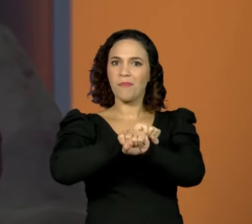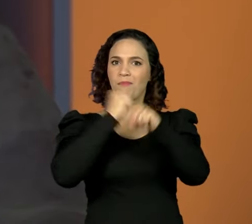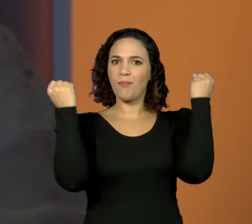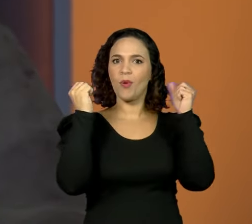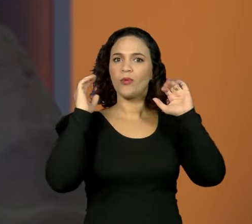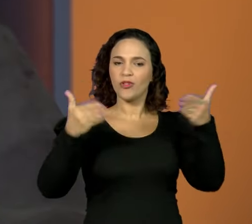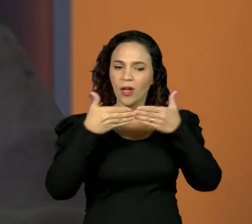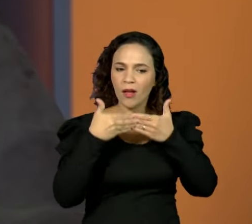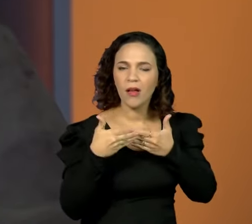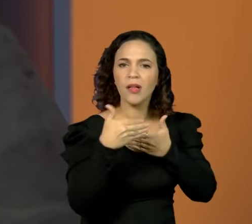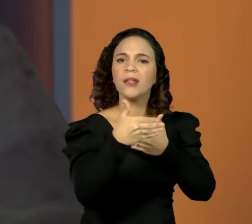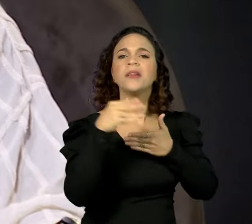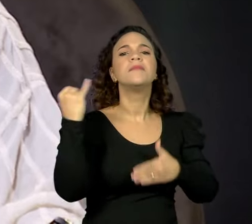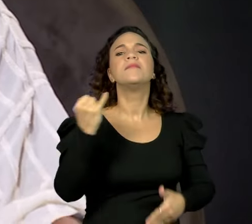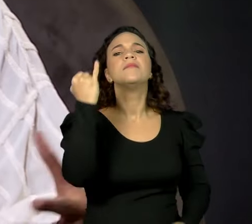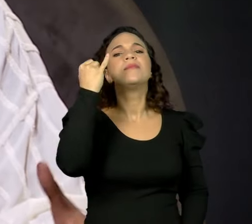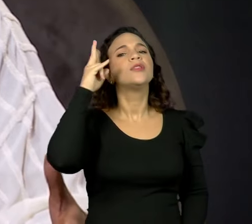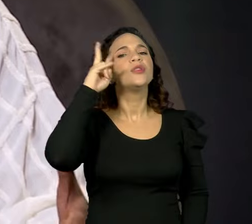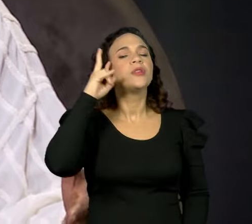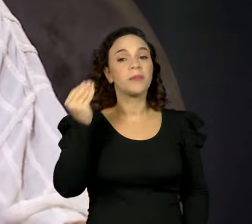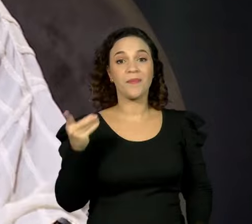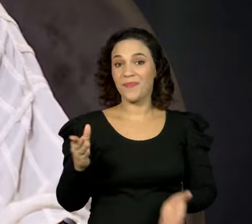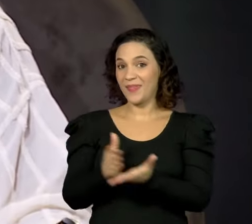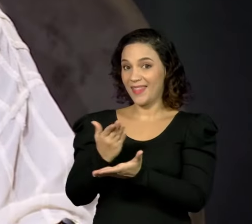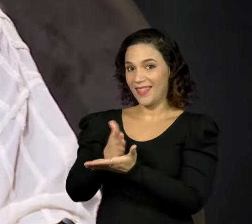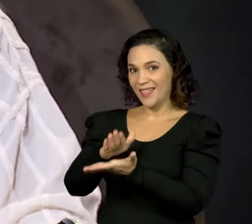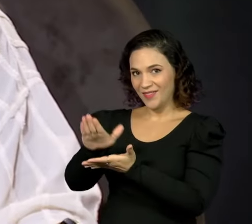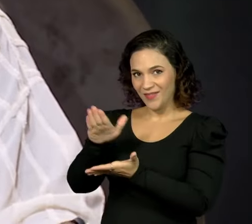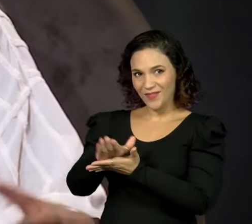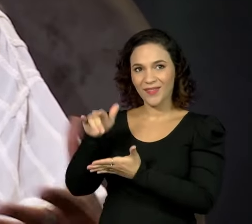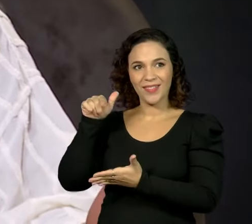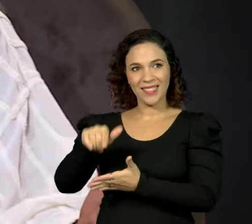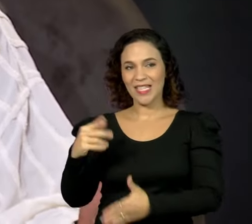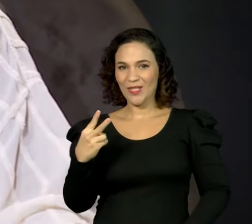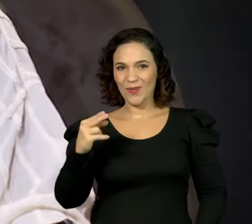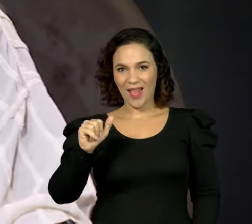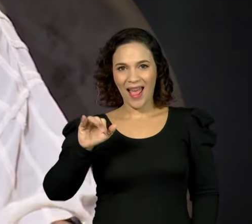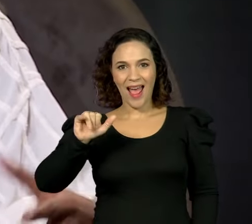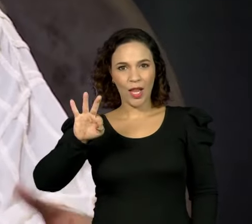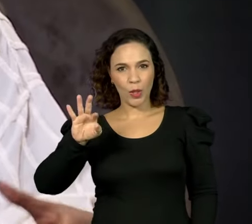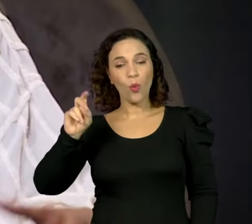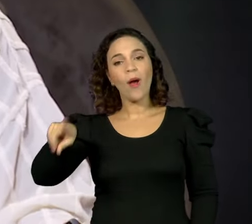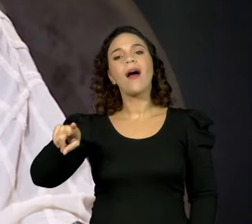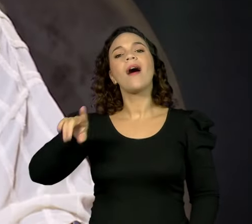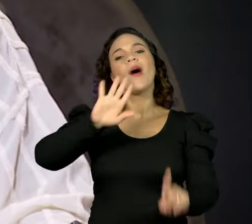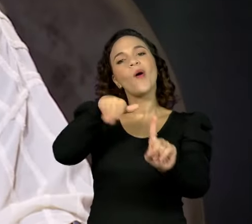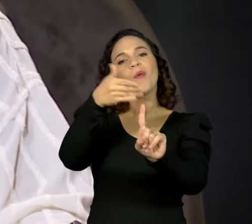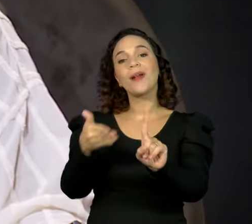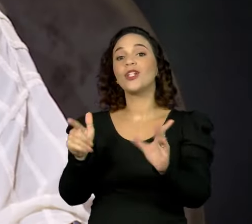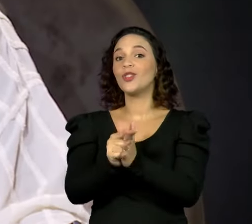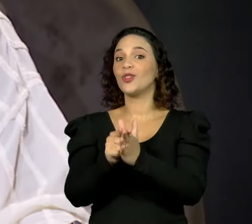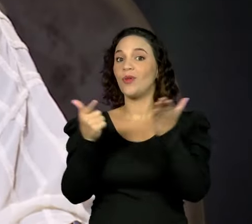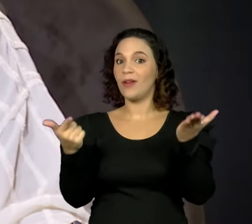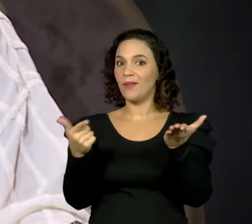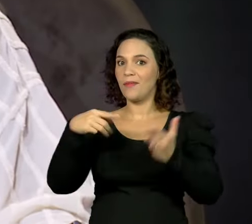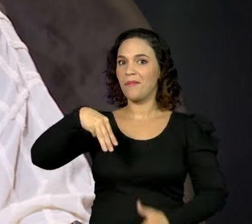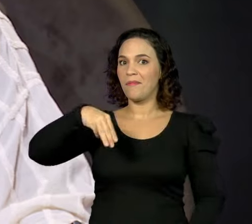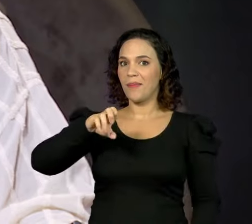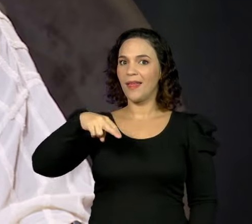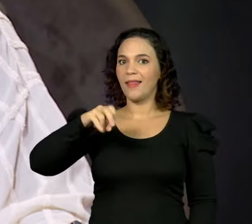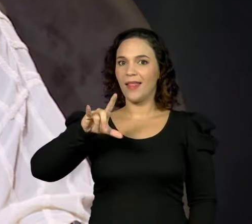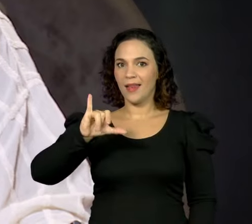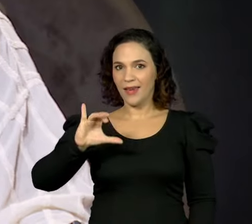para a trajetória da história brasileira? A revista O Menelique Segundo Ato, ela é uma homenagem ao jornal Menelique, que é um jornal,